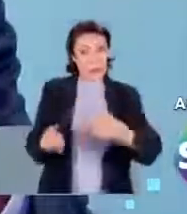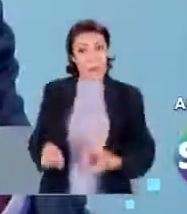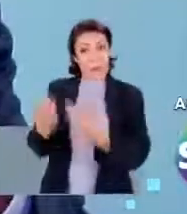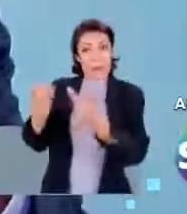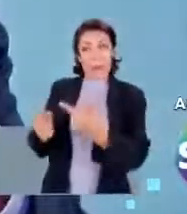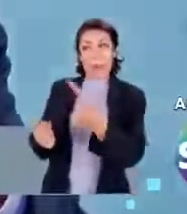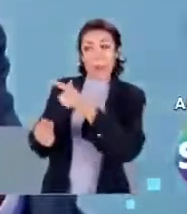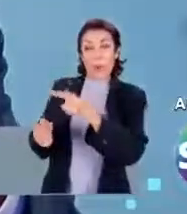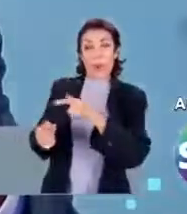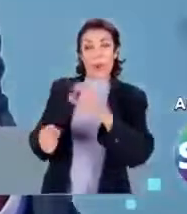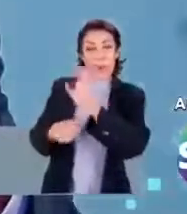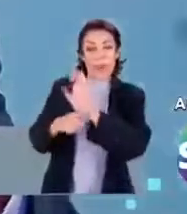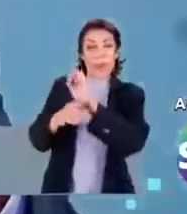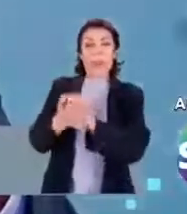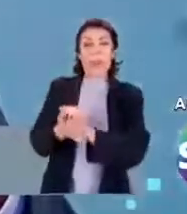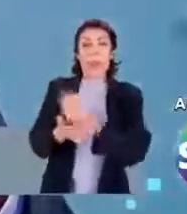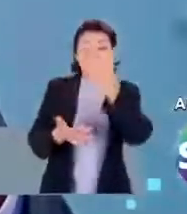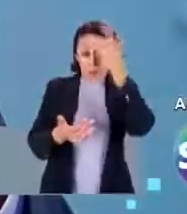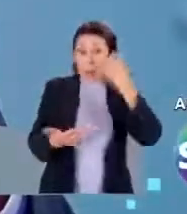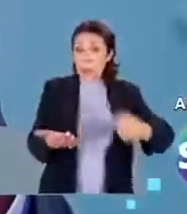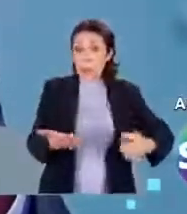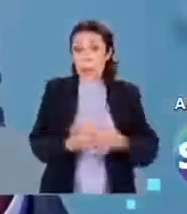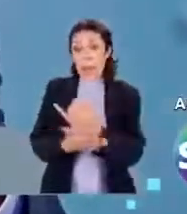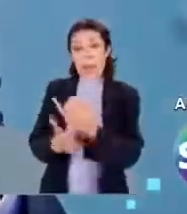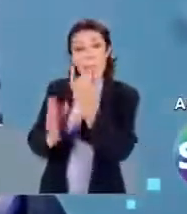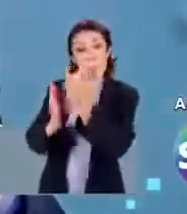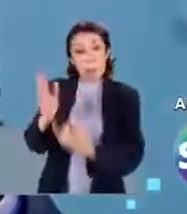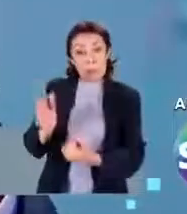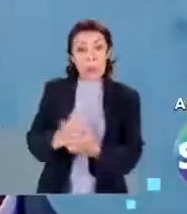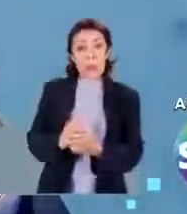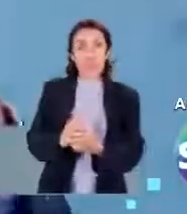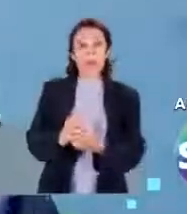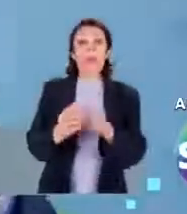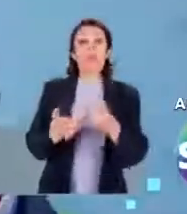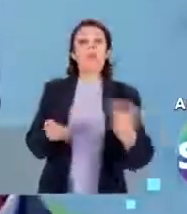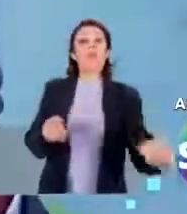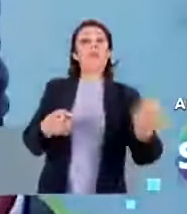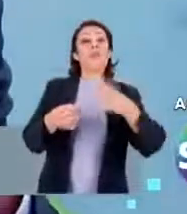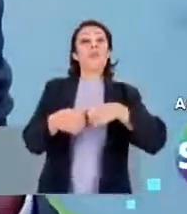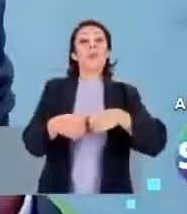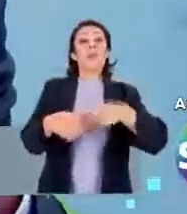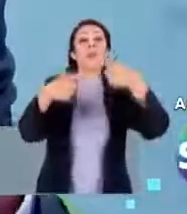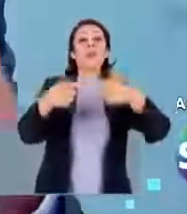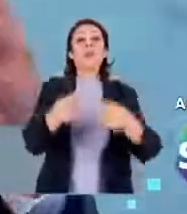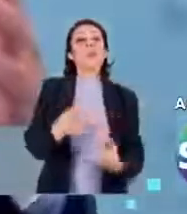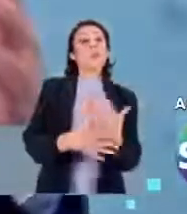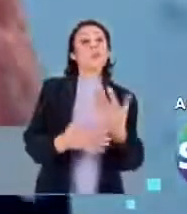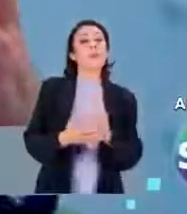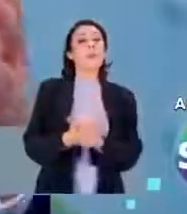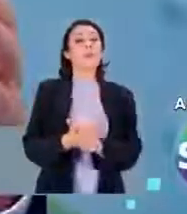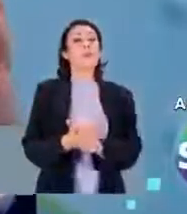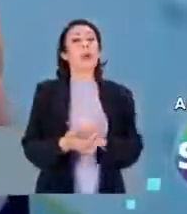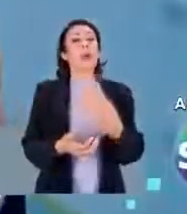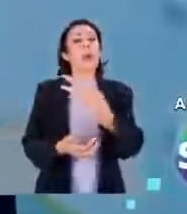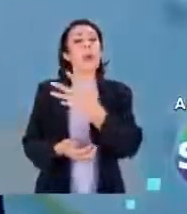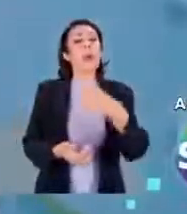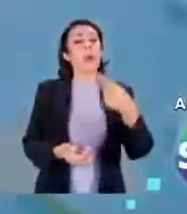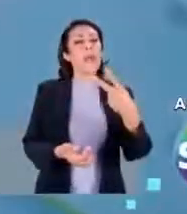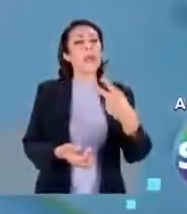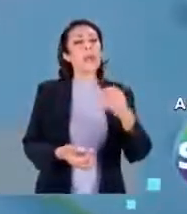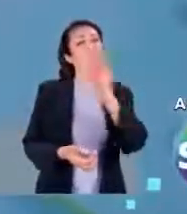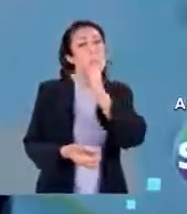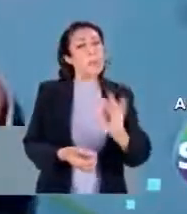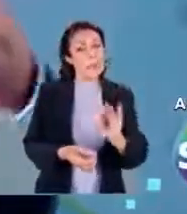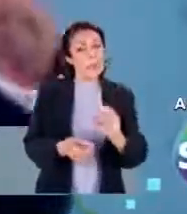vendido no Ceará o camarada paga o imposto lá e o imposto vem com crédito na origem aonde foi produzido ora 42%